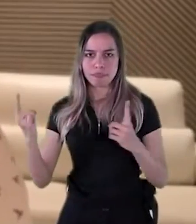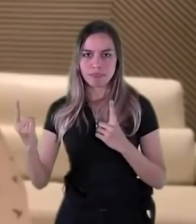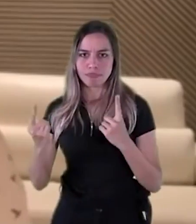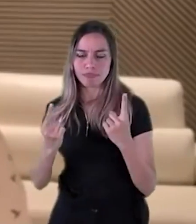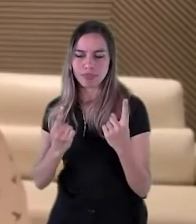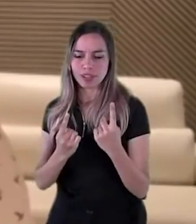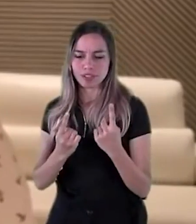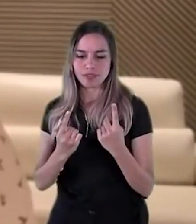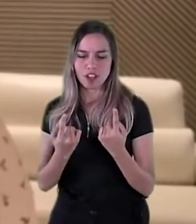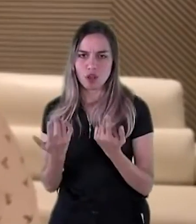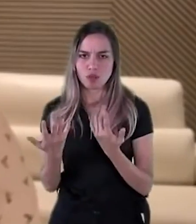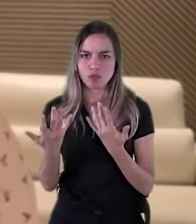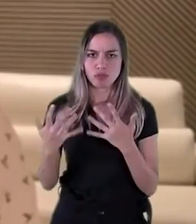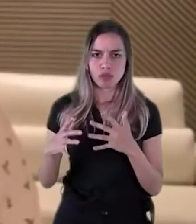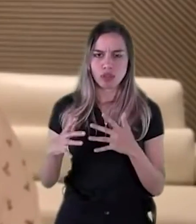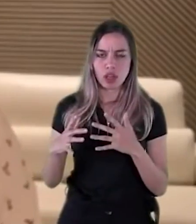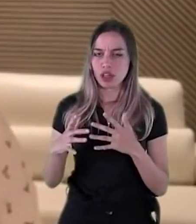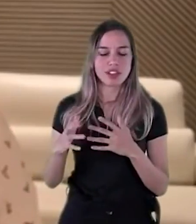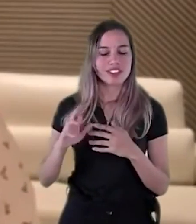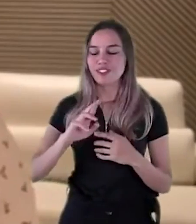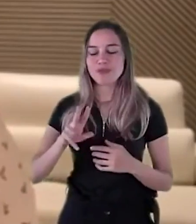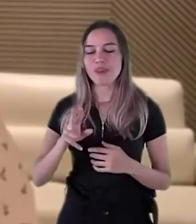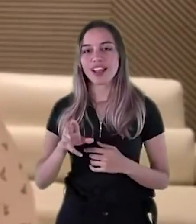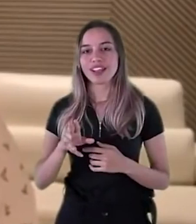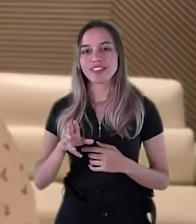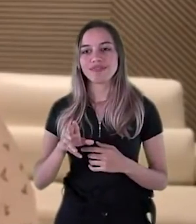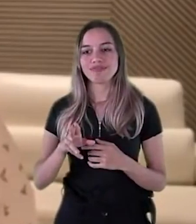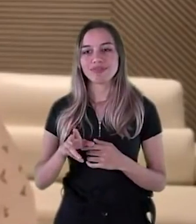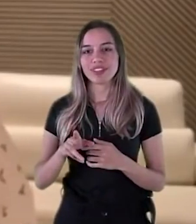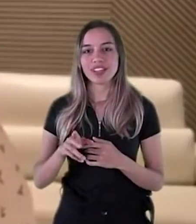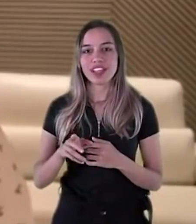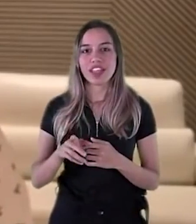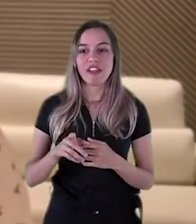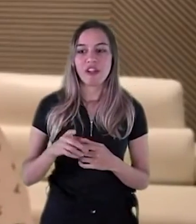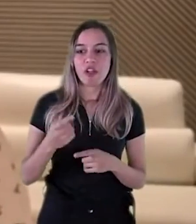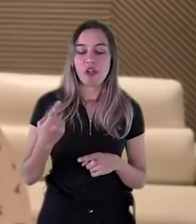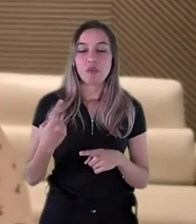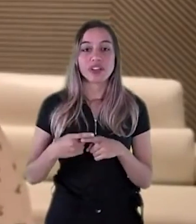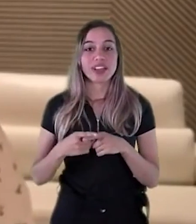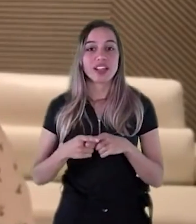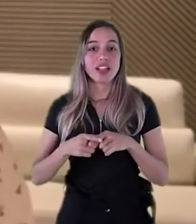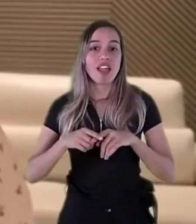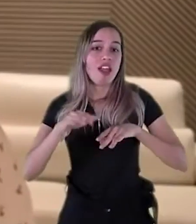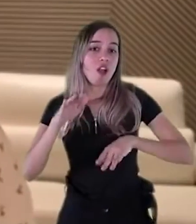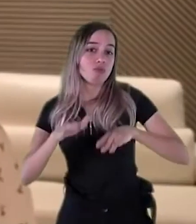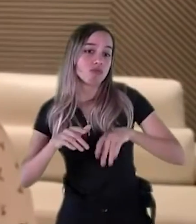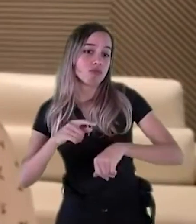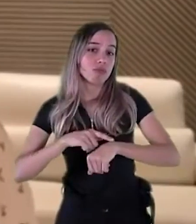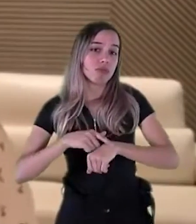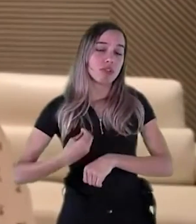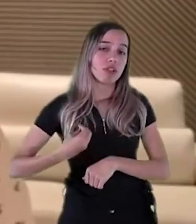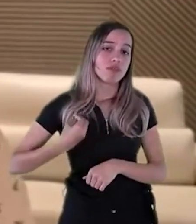alguns lugares da existência em que nós nunca poderemos ser acompanhados. Ainda que alguém